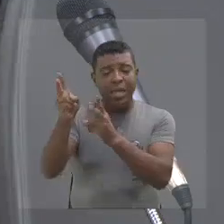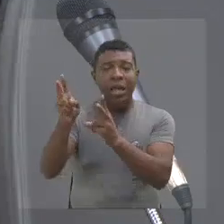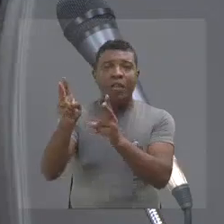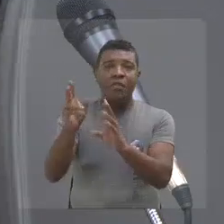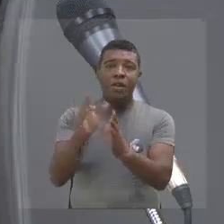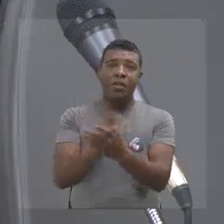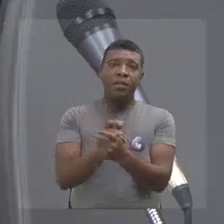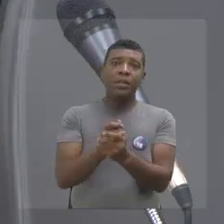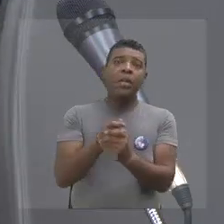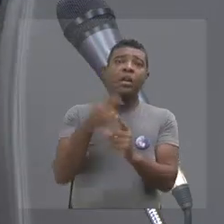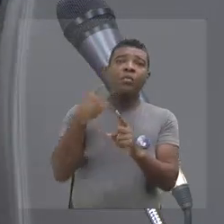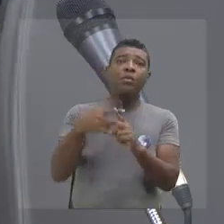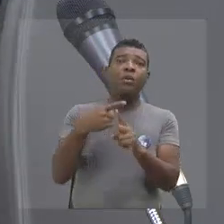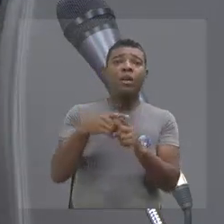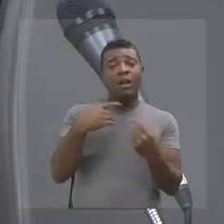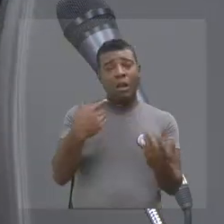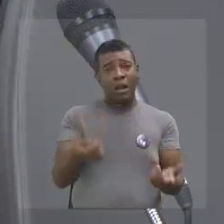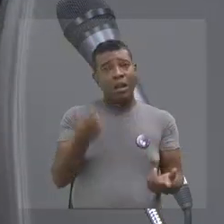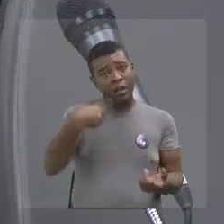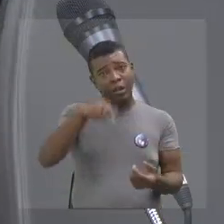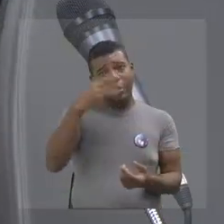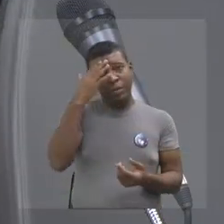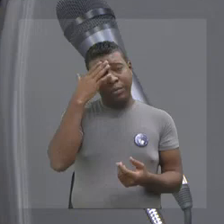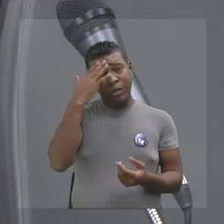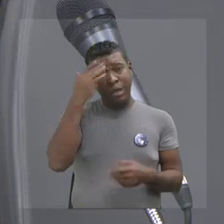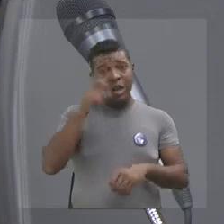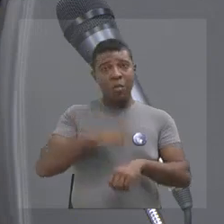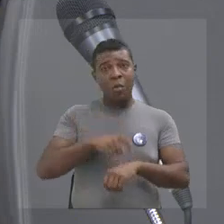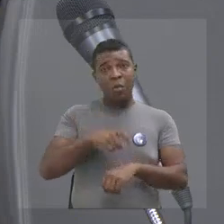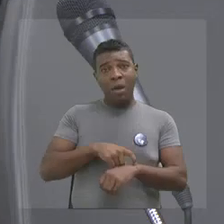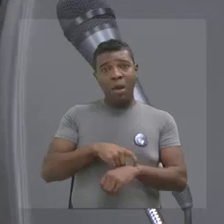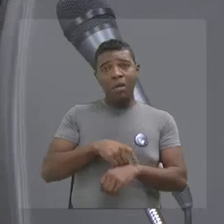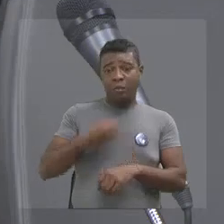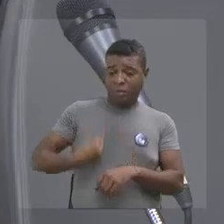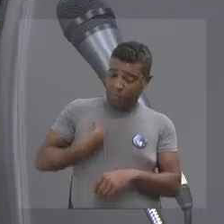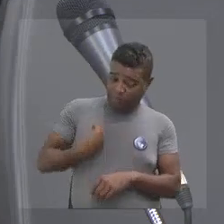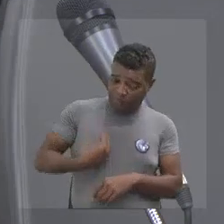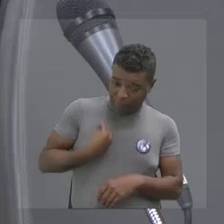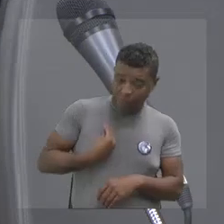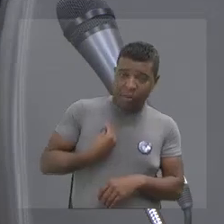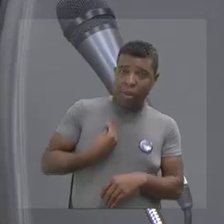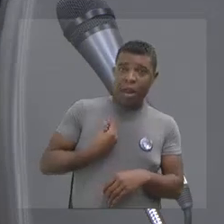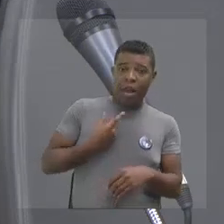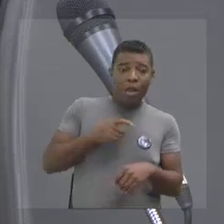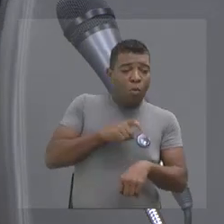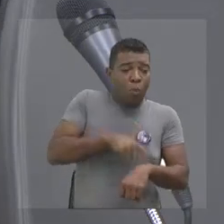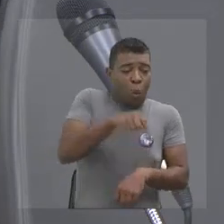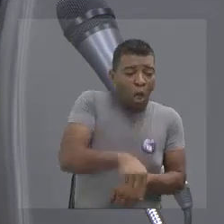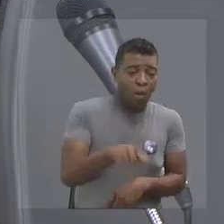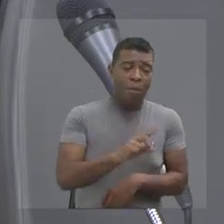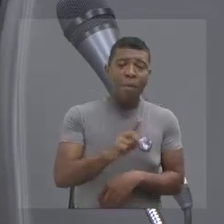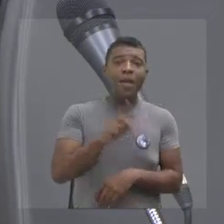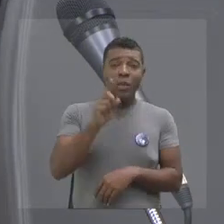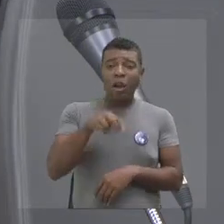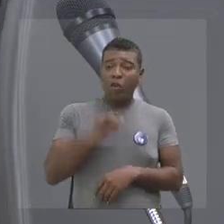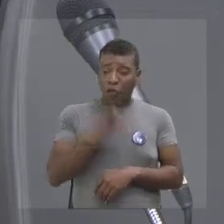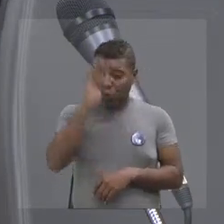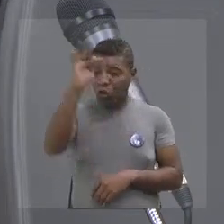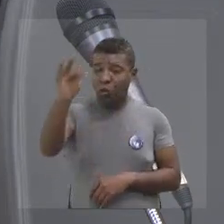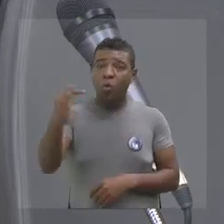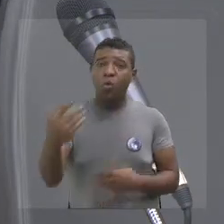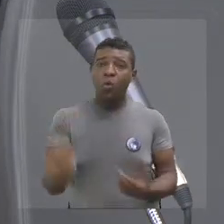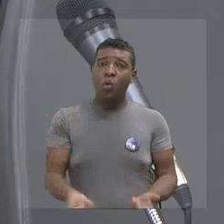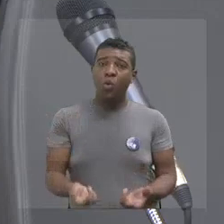SG né é o momento não é o momento é o presente e ao futuro quem não tiver dentro das normas